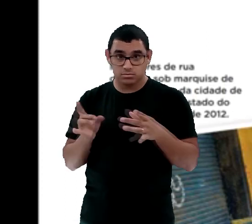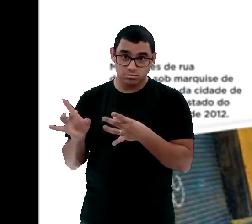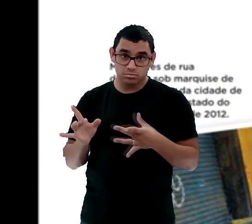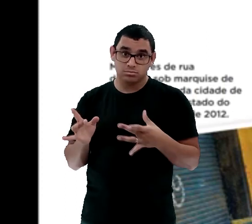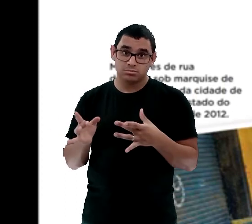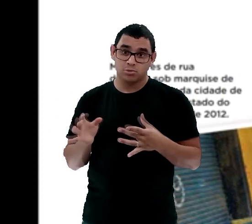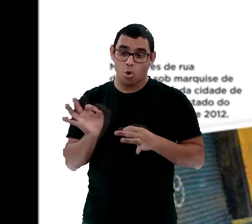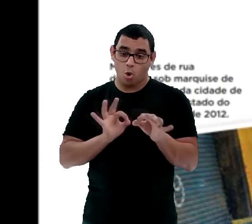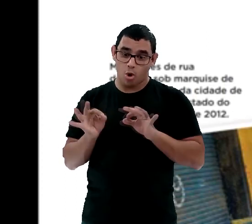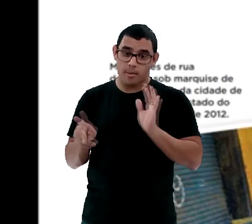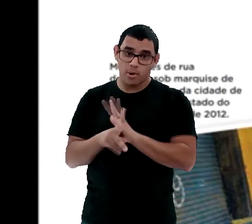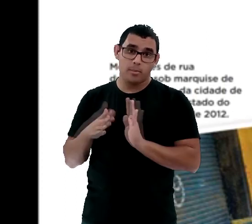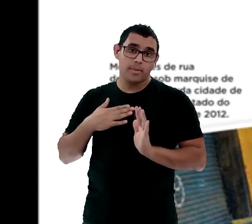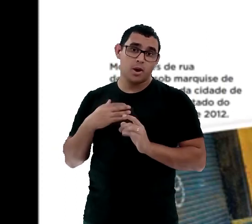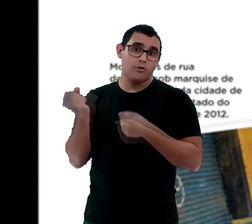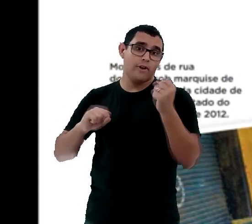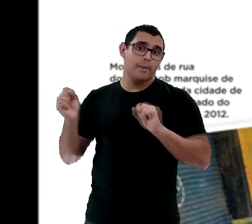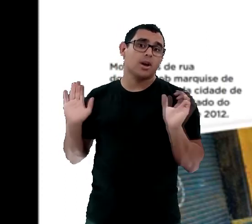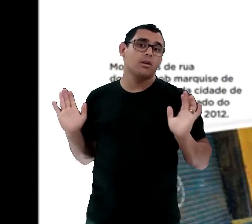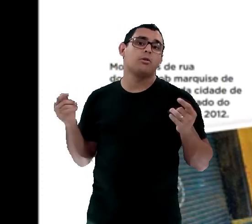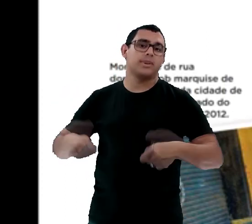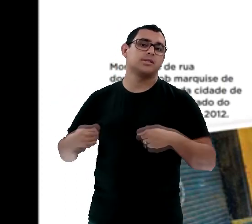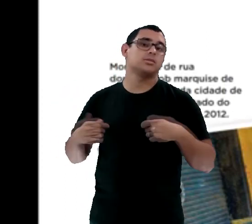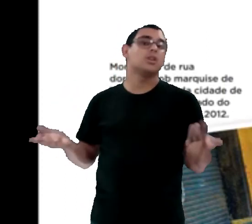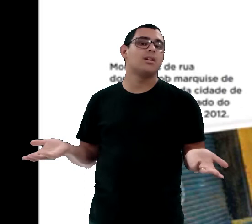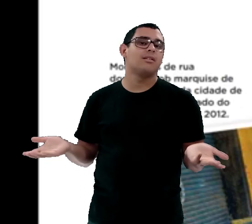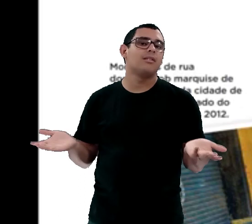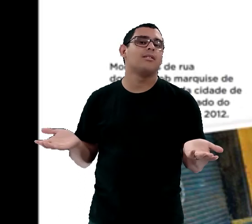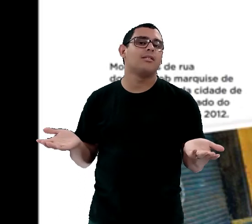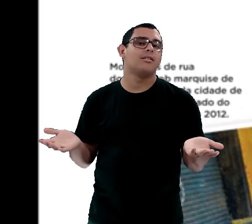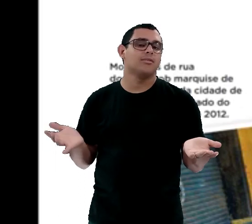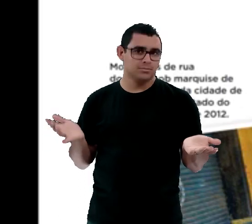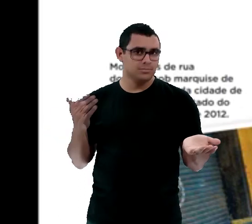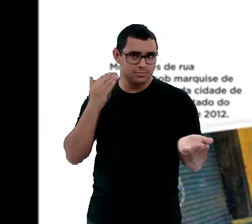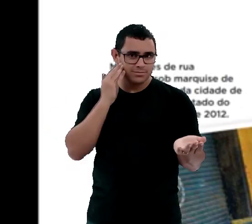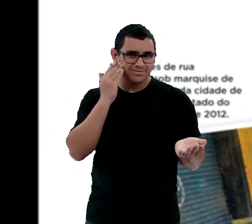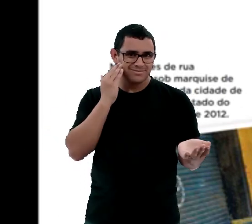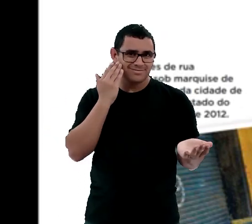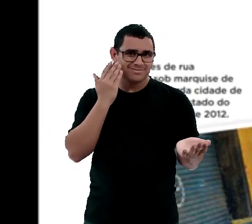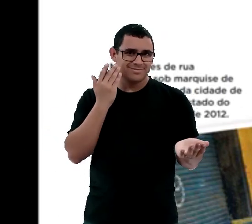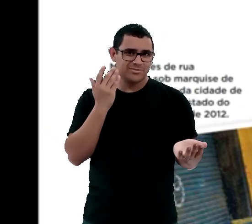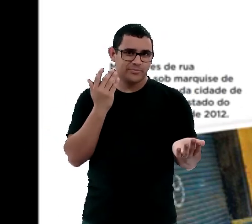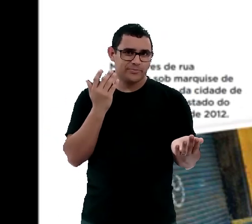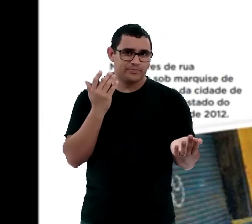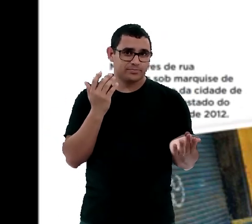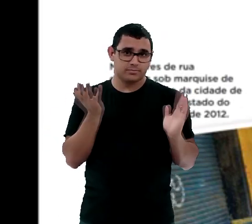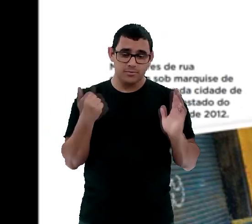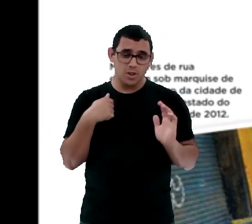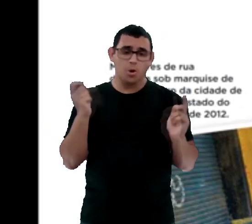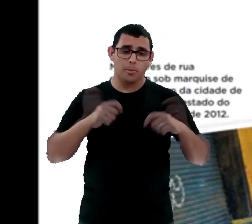como produzir sua subsistência, por conta própria, a classe trabalhadora se vê forçada a vender seu trabalho em troca de um